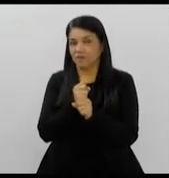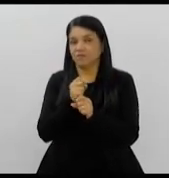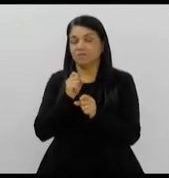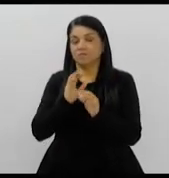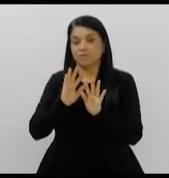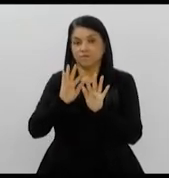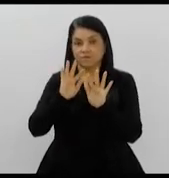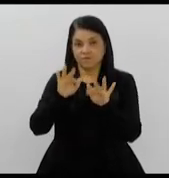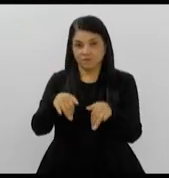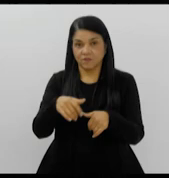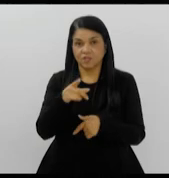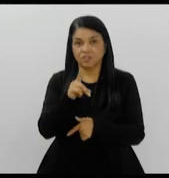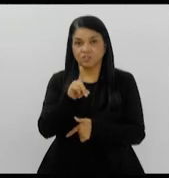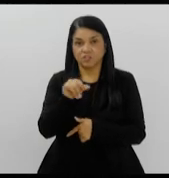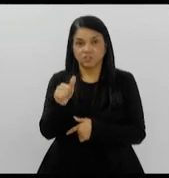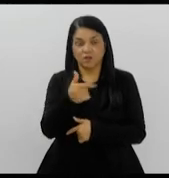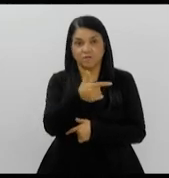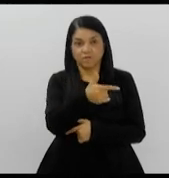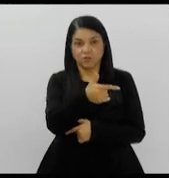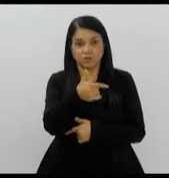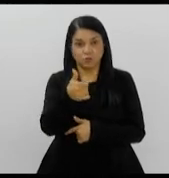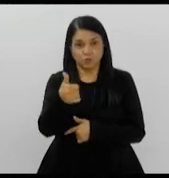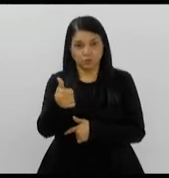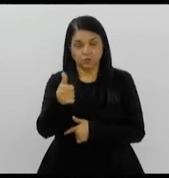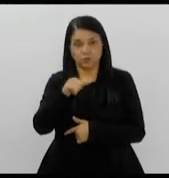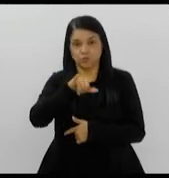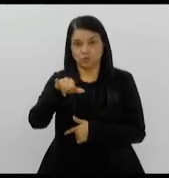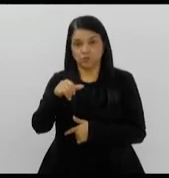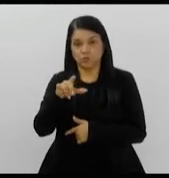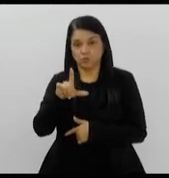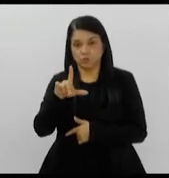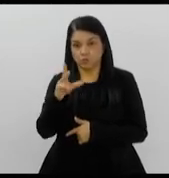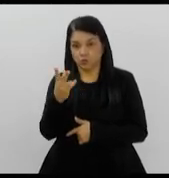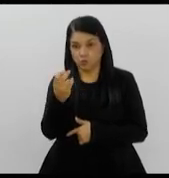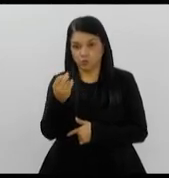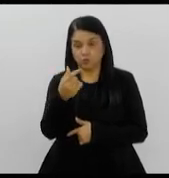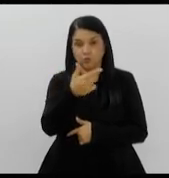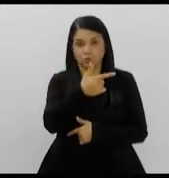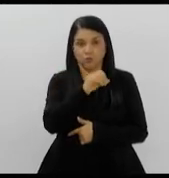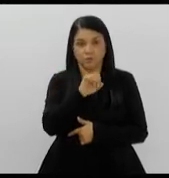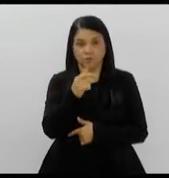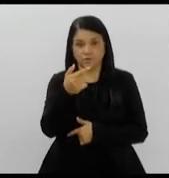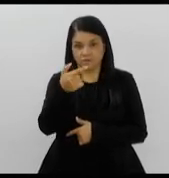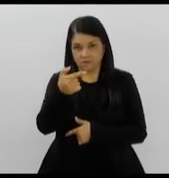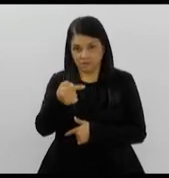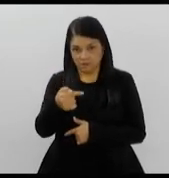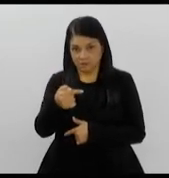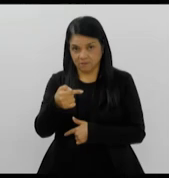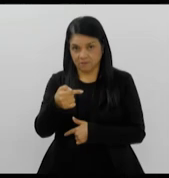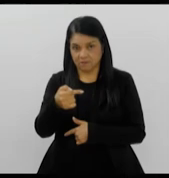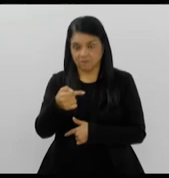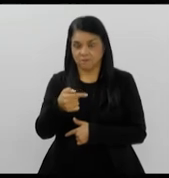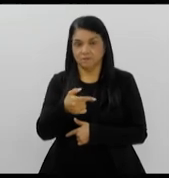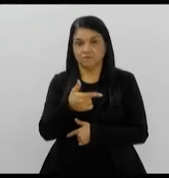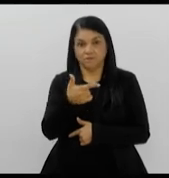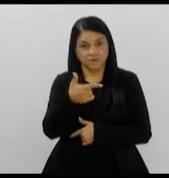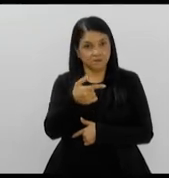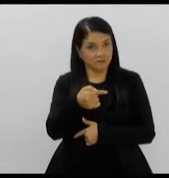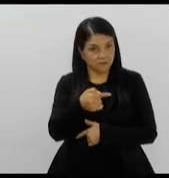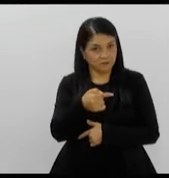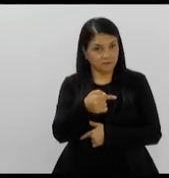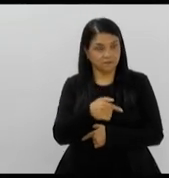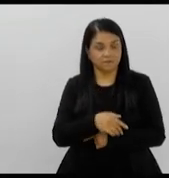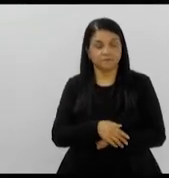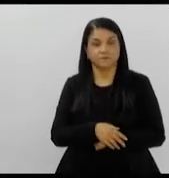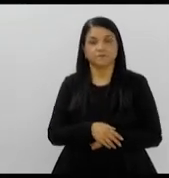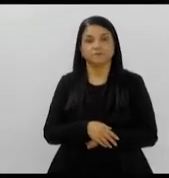para 21 de julho de 2027, que seria a data de caducidade. Com a